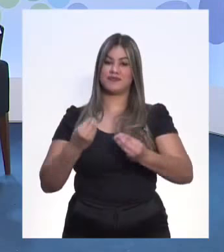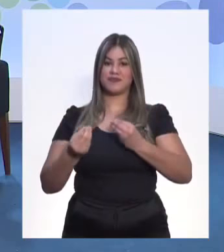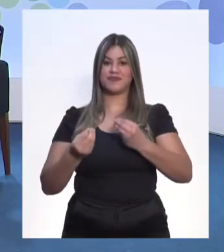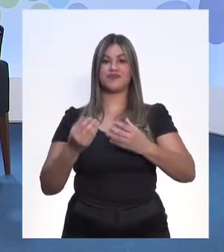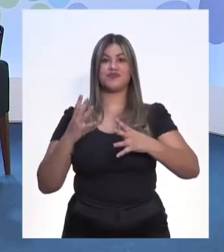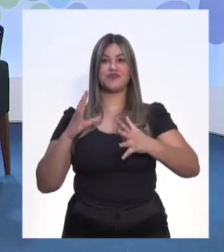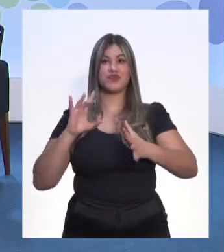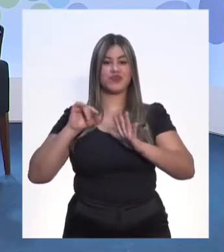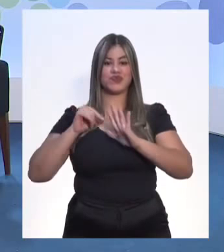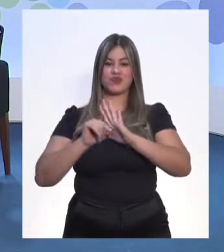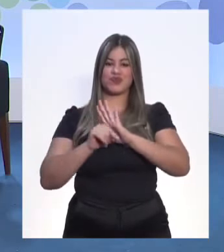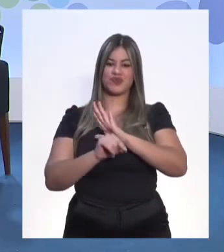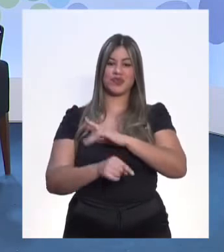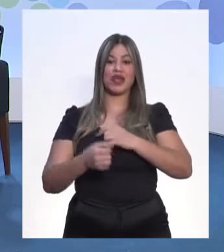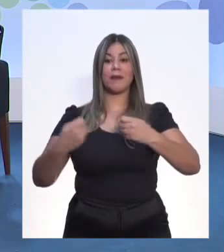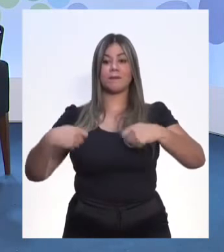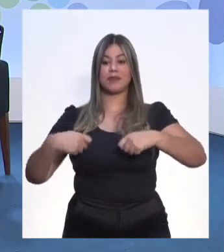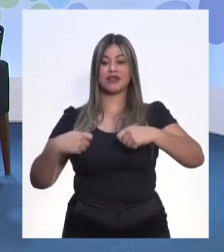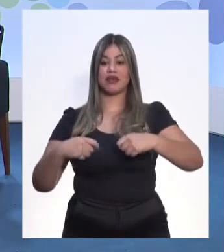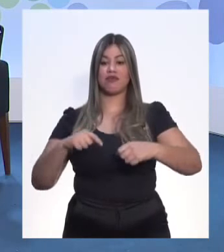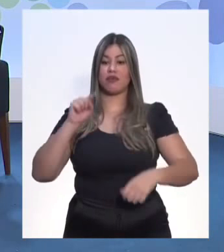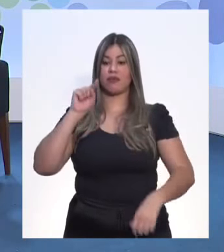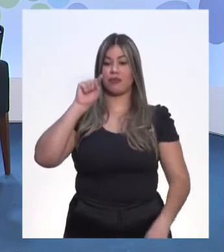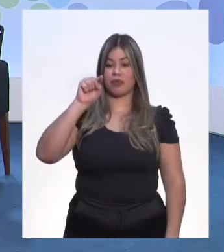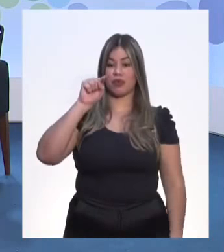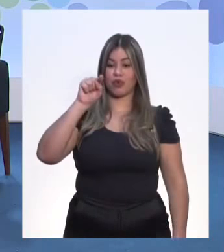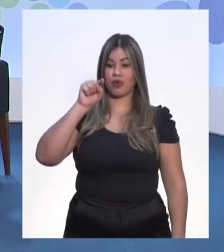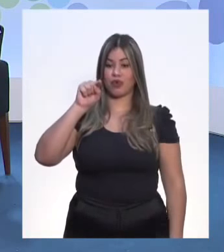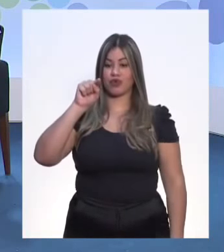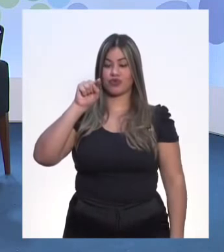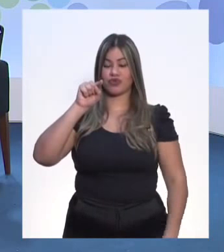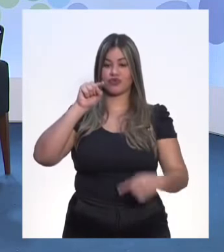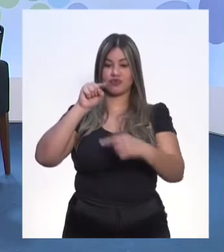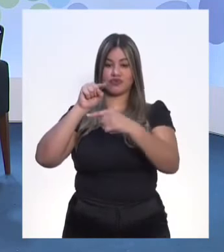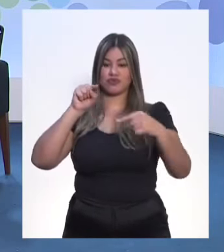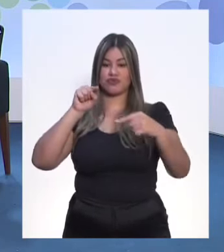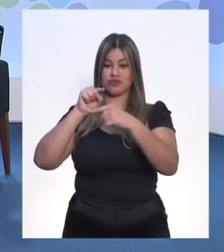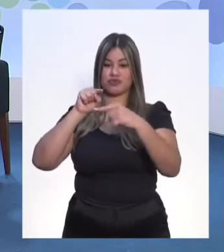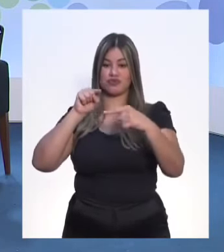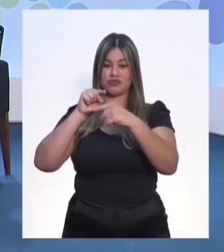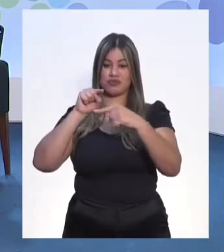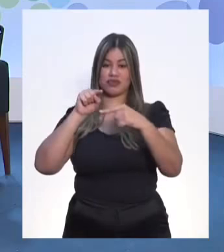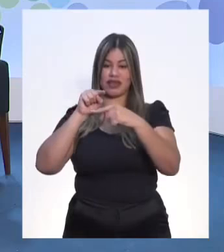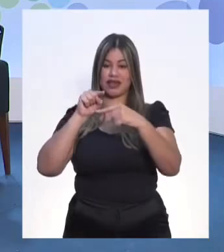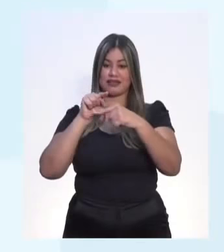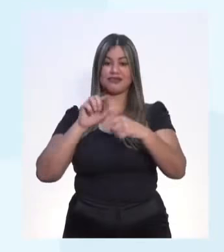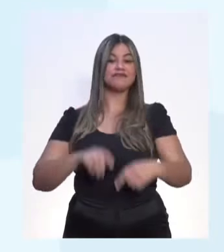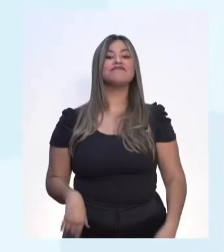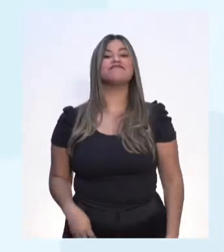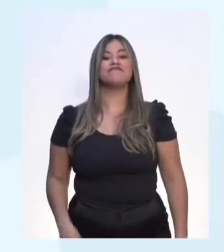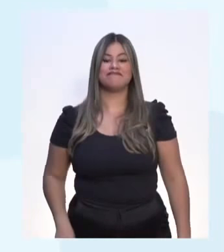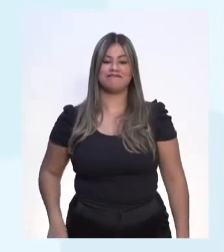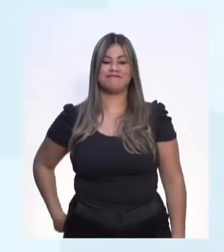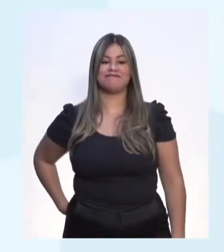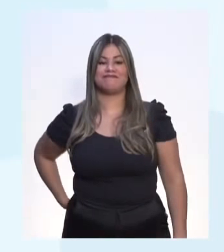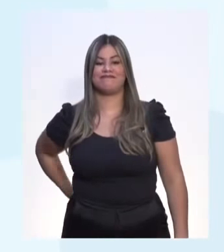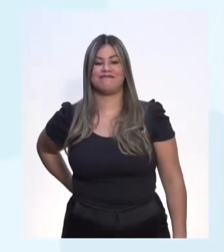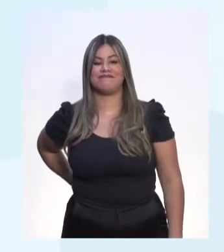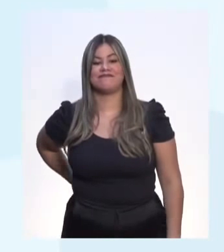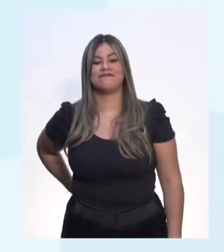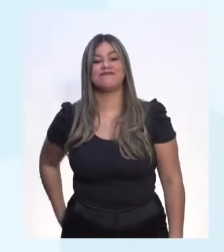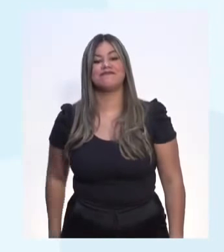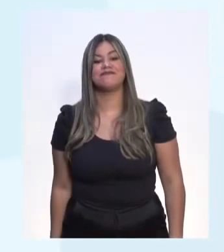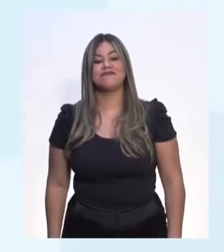complexo combo uma combinação de pontos de pontos e traços nosso diretor vai fechar aqui lá para vocês